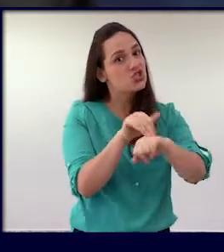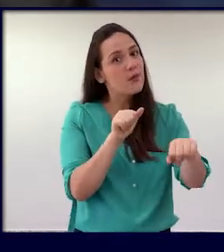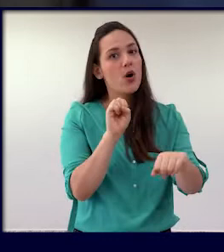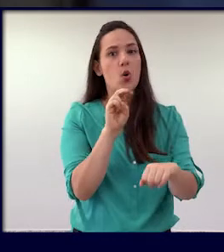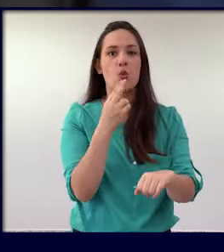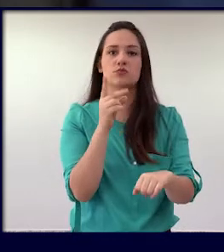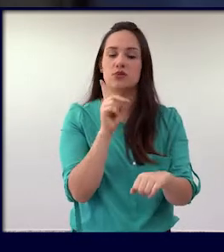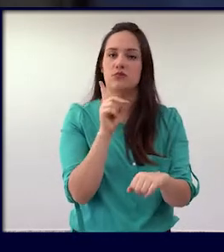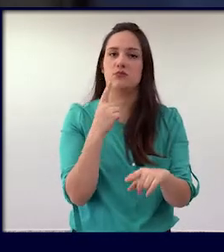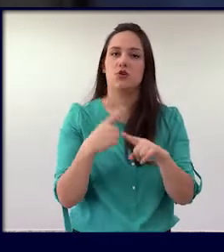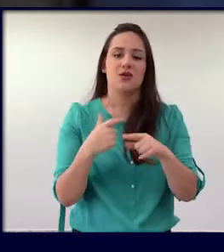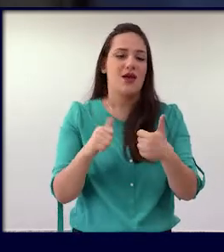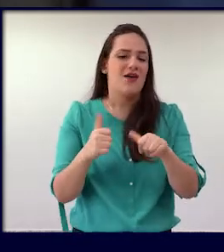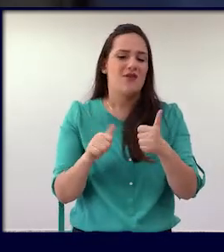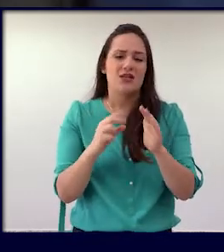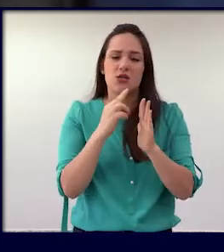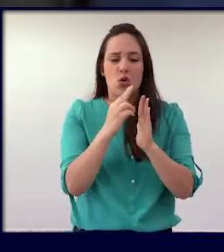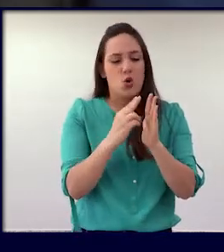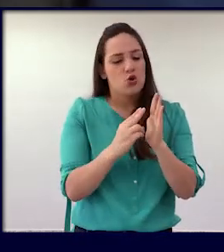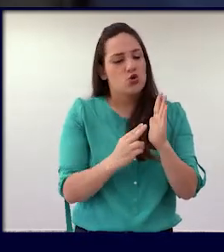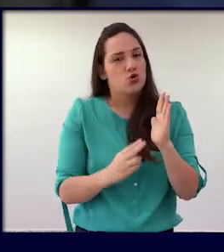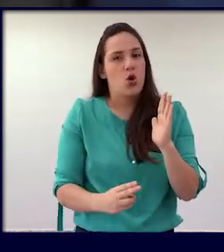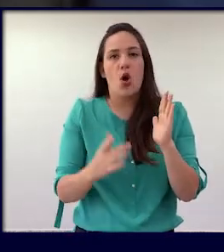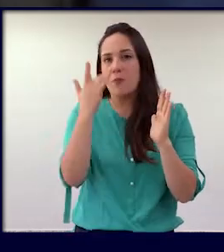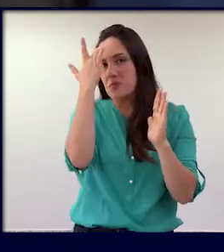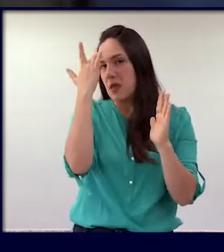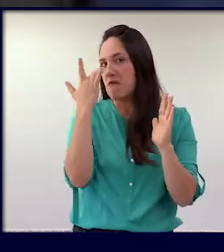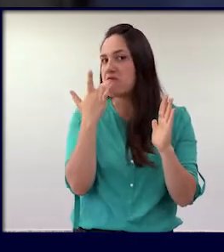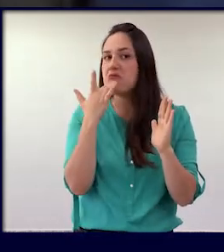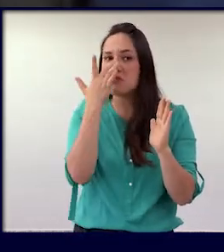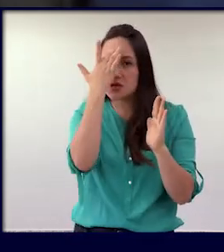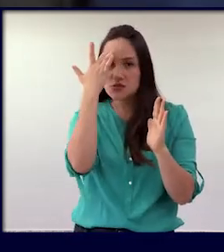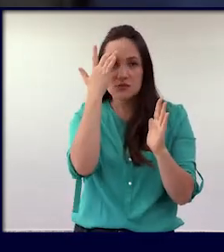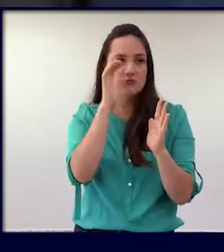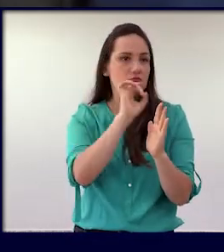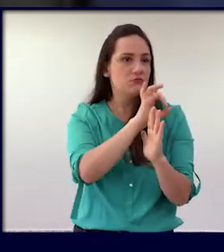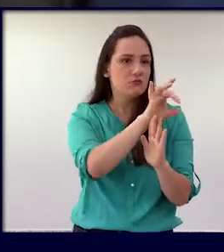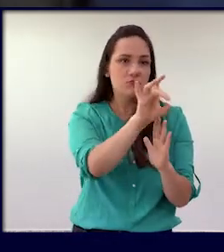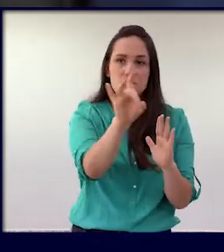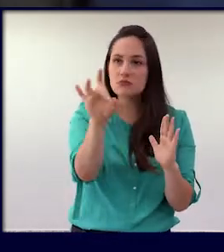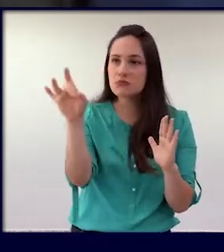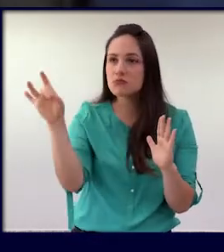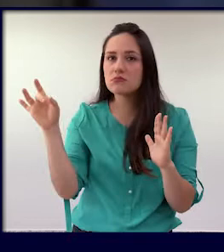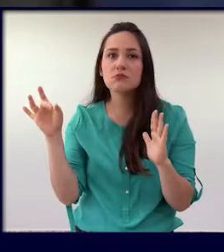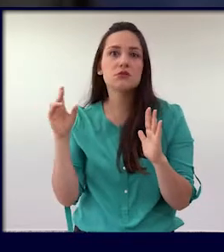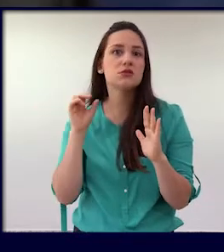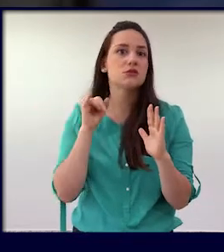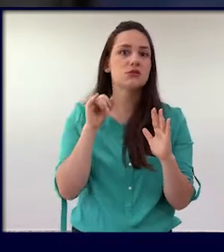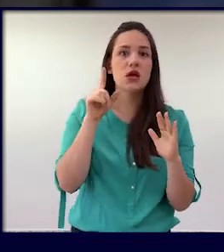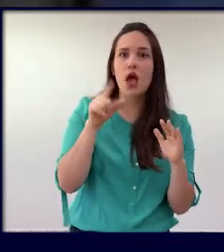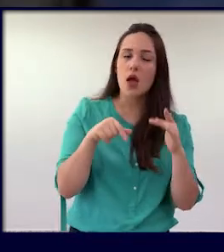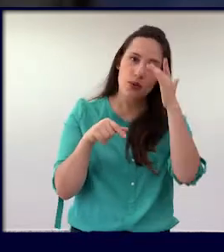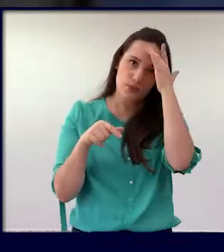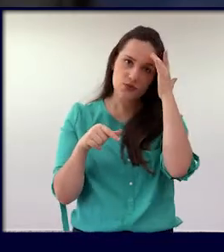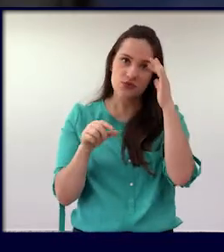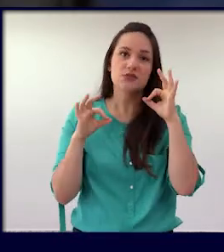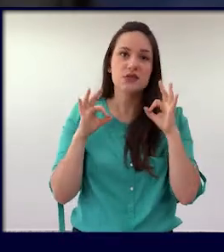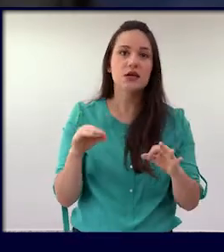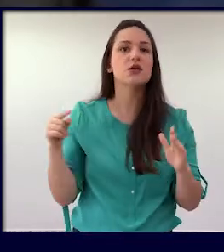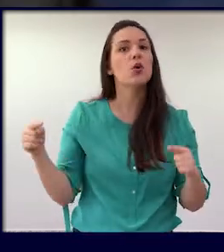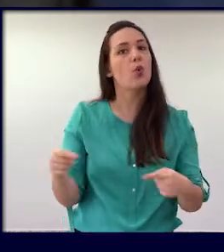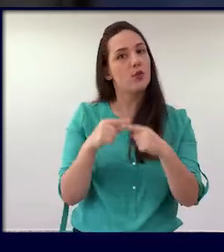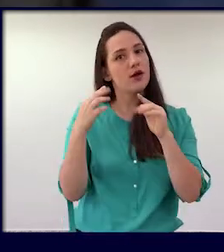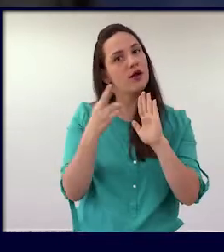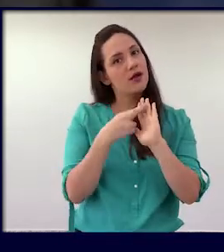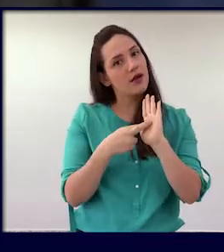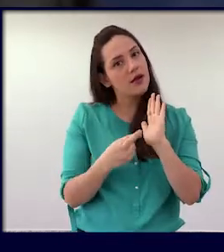o cartório eleitoral vai analisar todos os nomes que são colocados à disposição, vai analisar se aquelas pessoas,